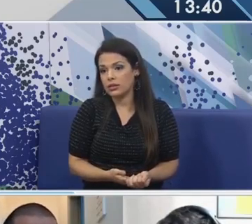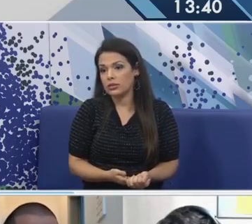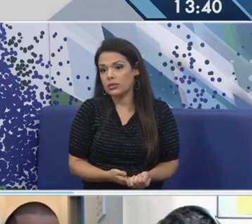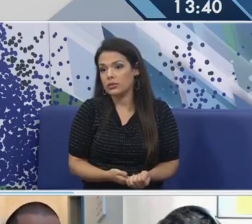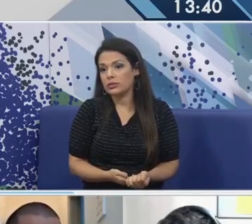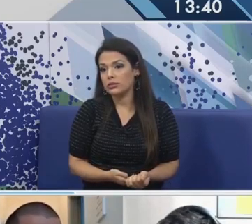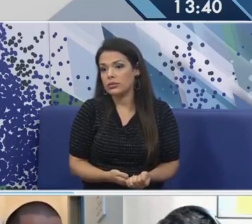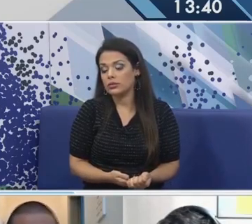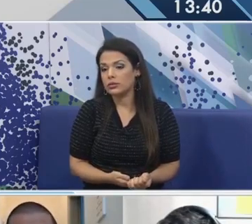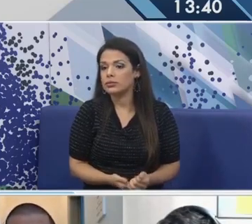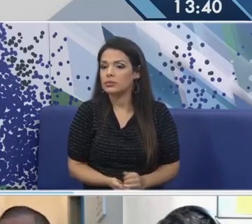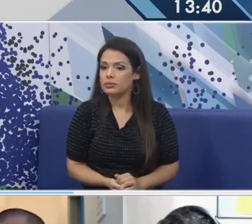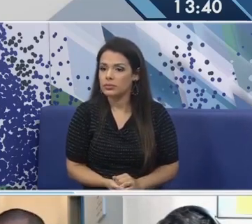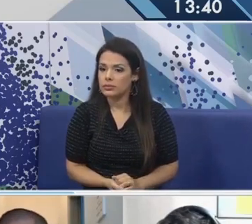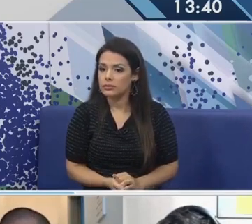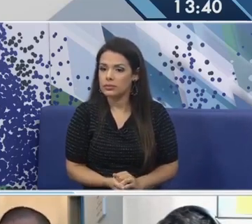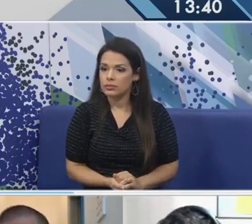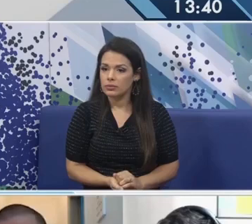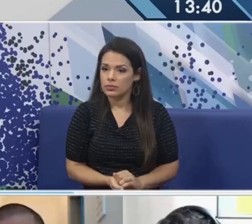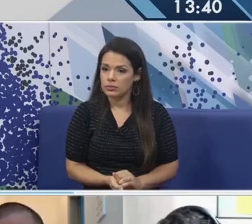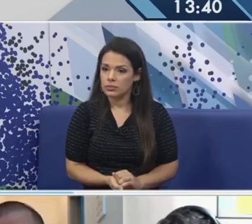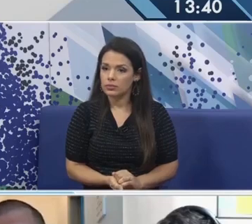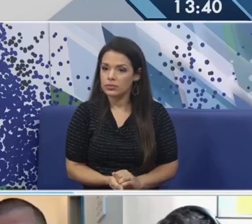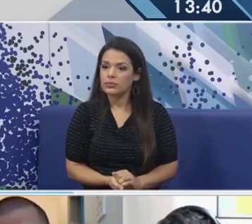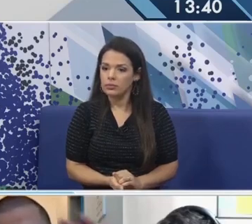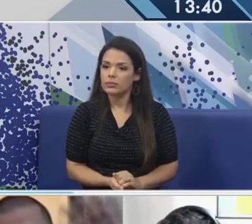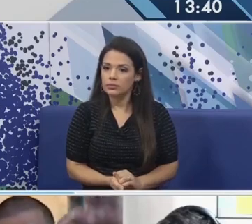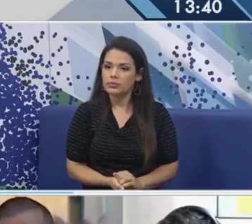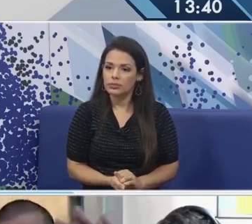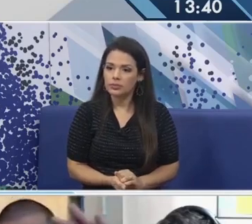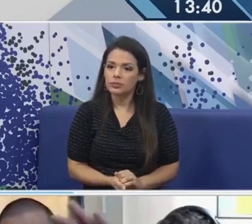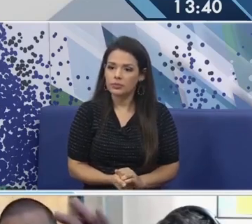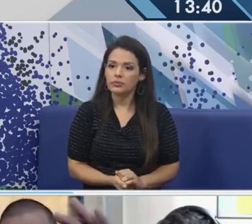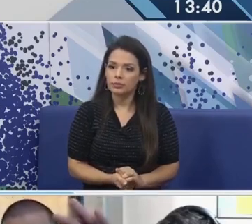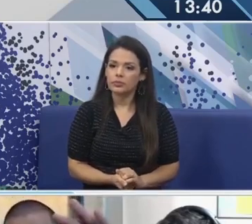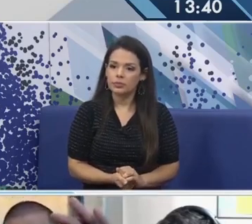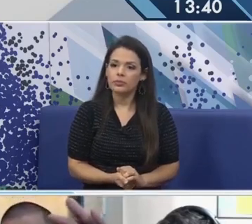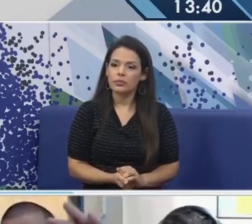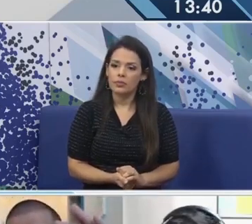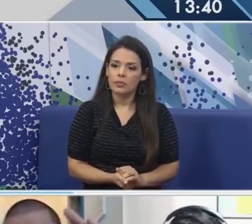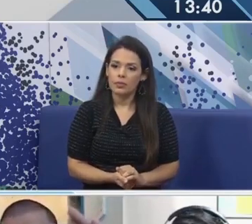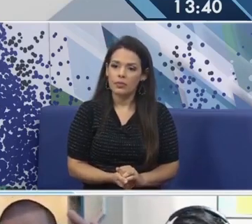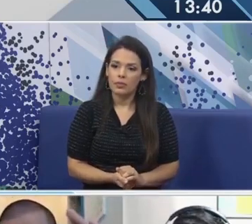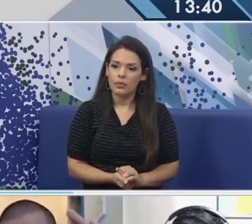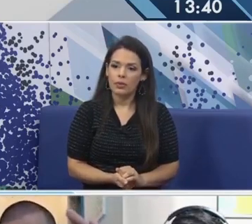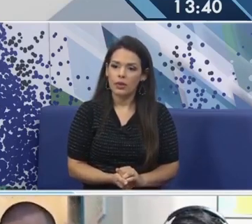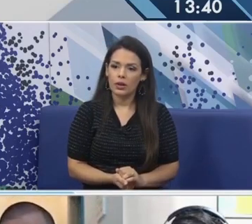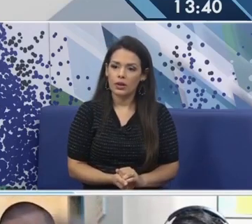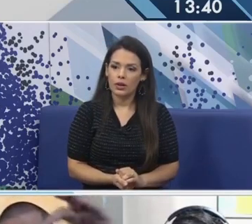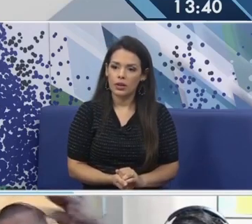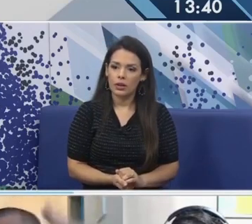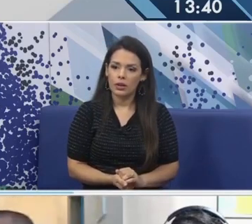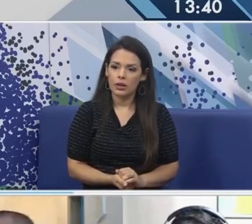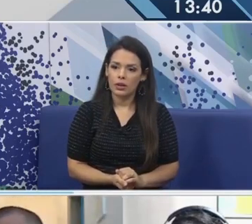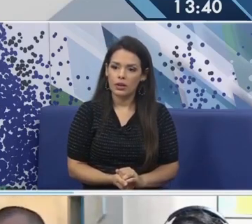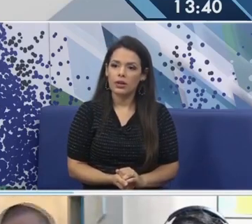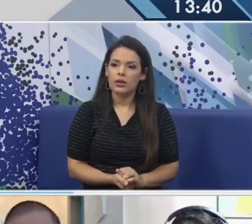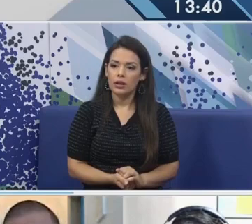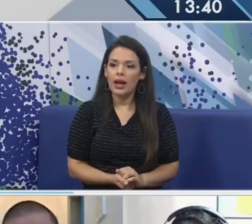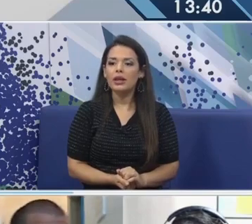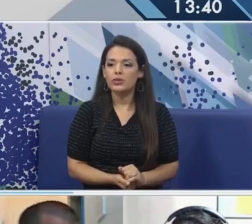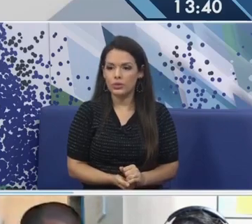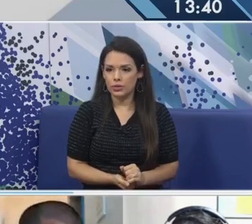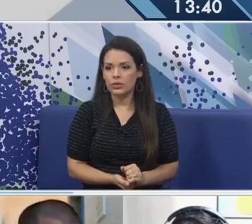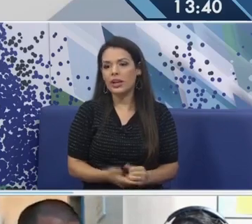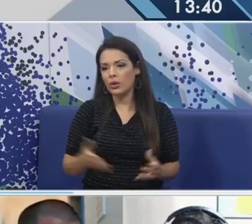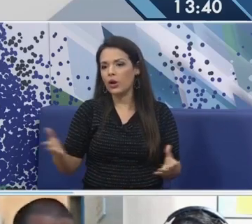exemplo que o pai do Neymar deu é que se você pega aquele palito de espeto, finca no chão e dá um soco, ele quebra. Se você joga no ar e dá um soco, ele voa.